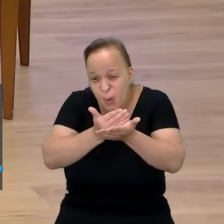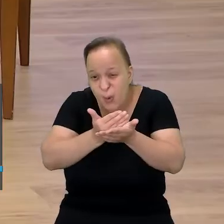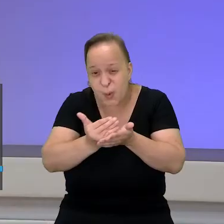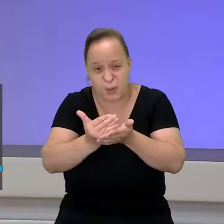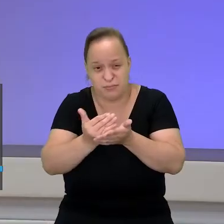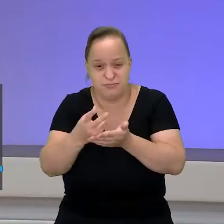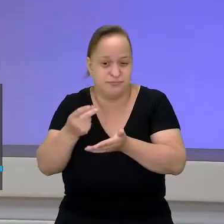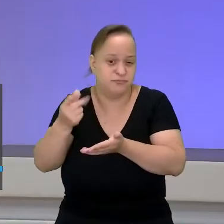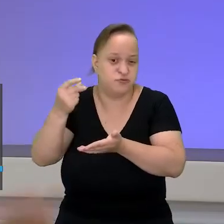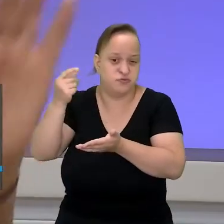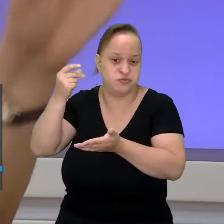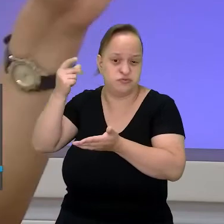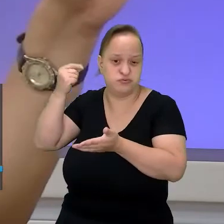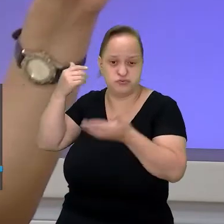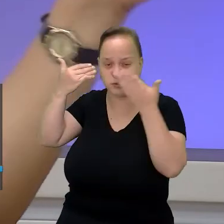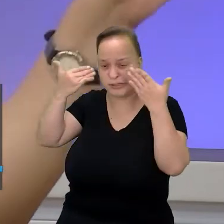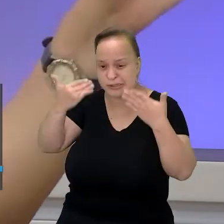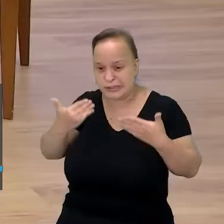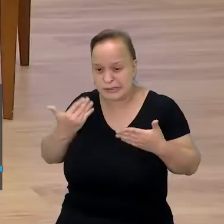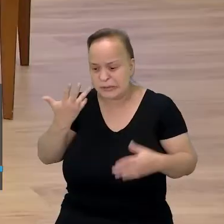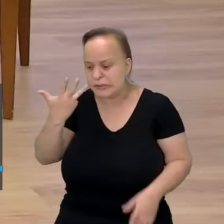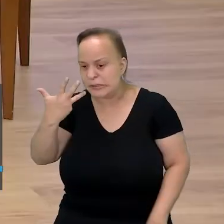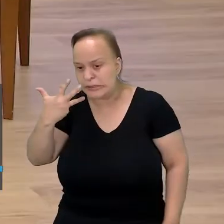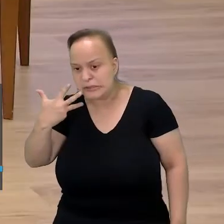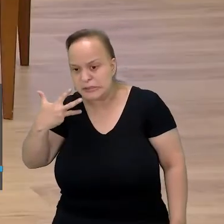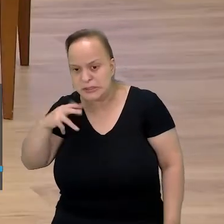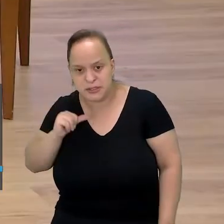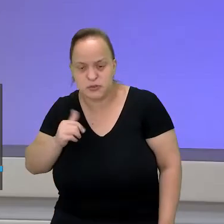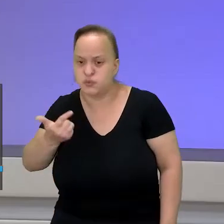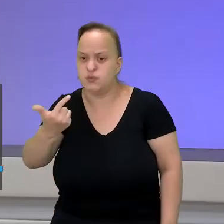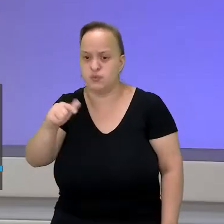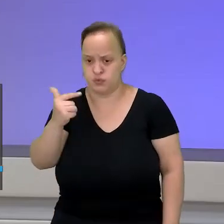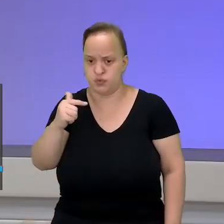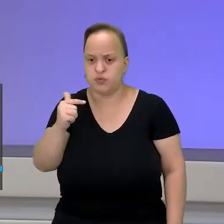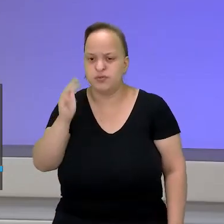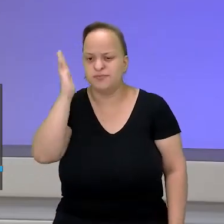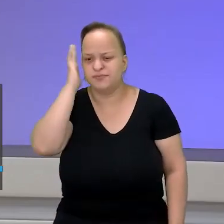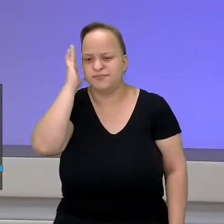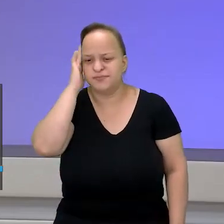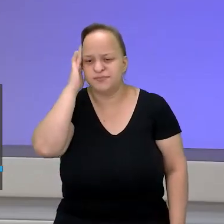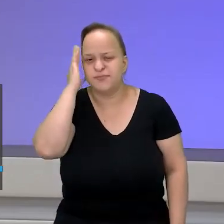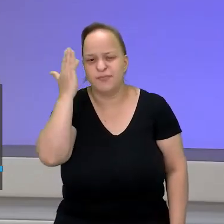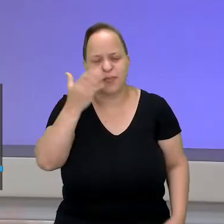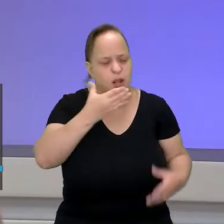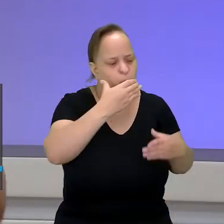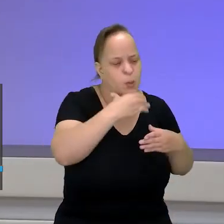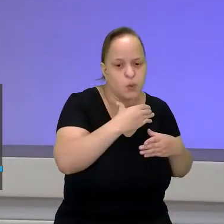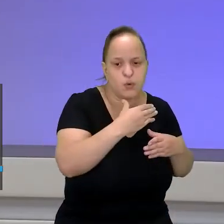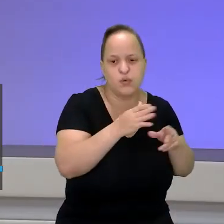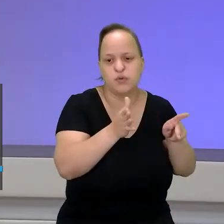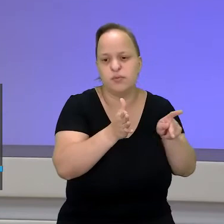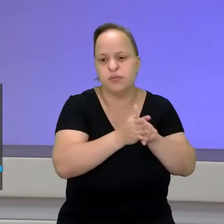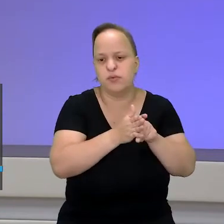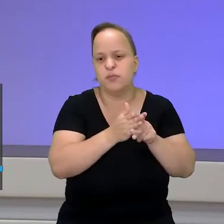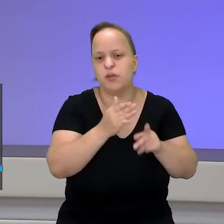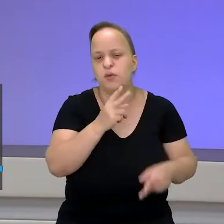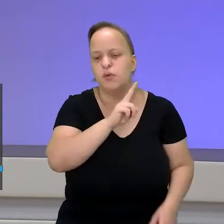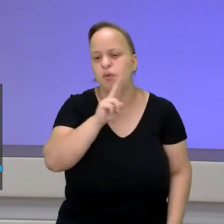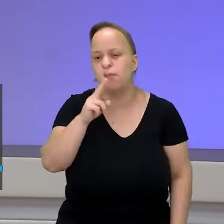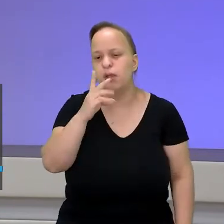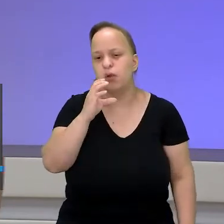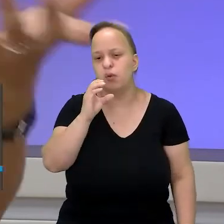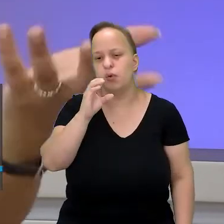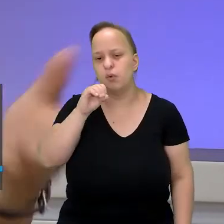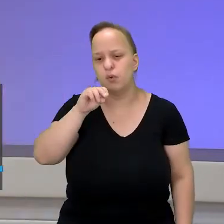nem eu. E olha que o fruta exótica eu já comi. A minha era aquela fruta que a gente chamava que era fruta do conde, que deve ter um contexto para esse nome,